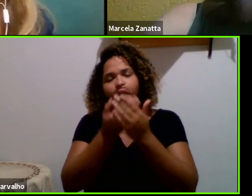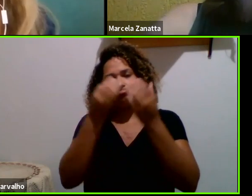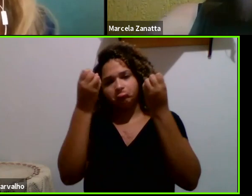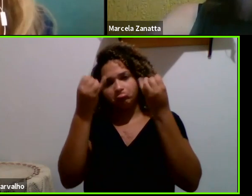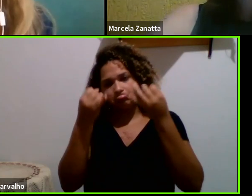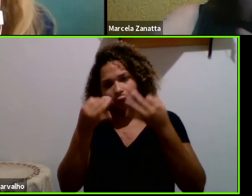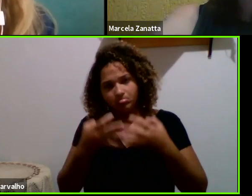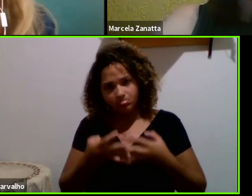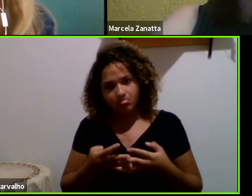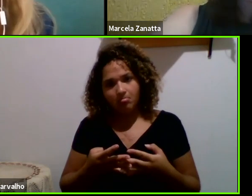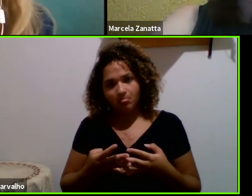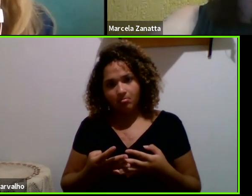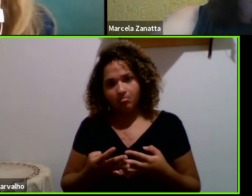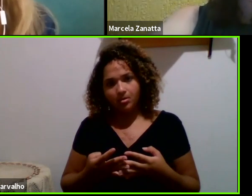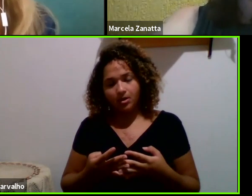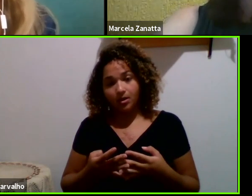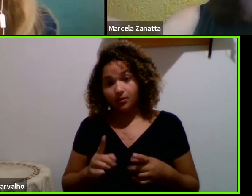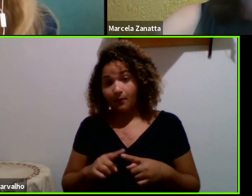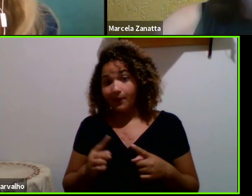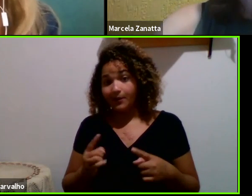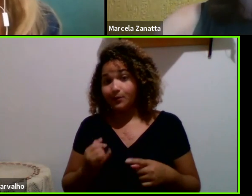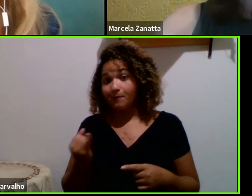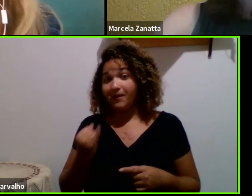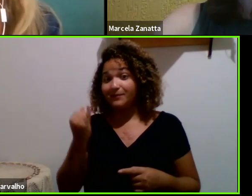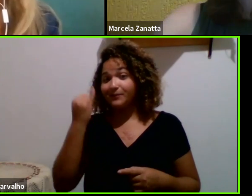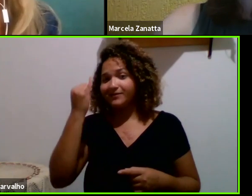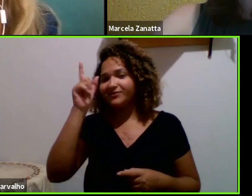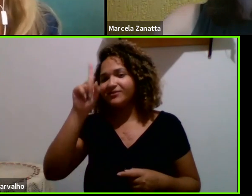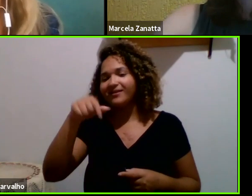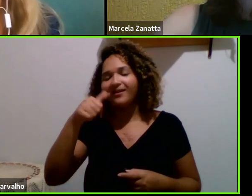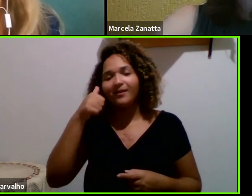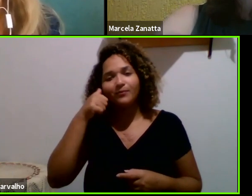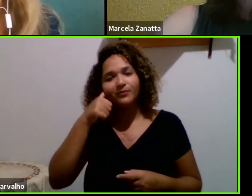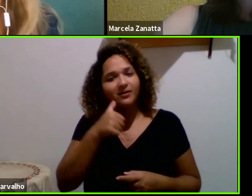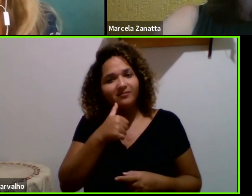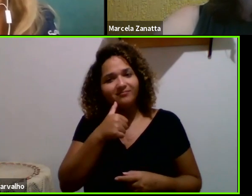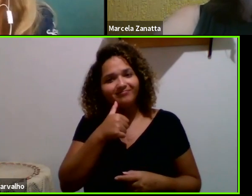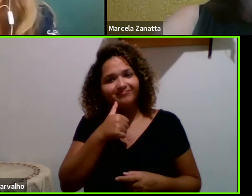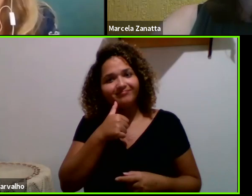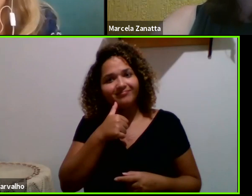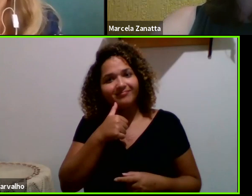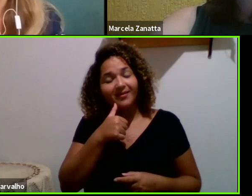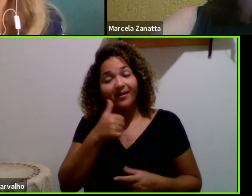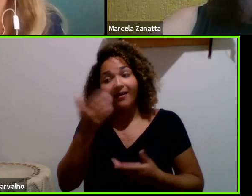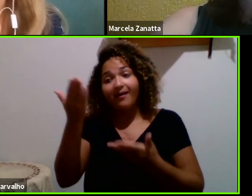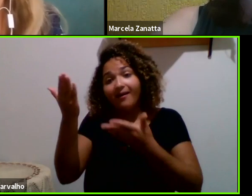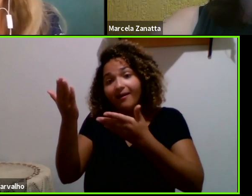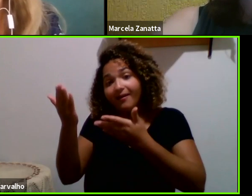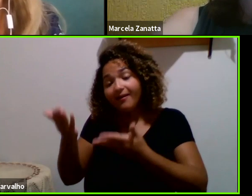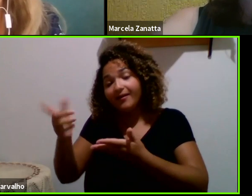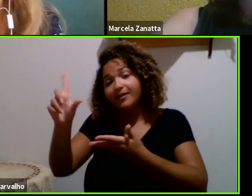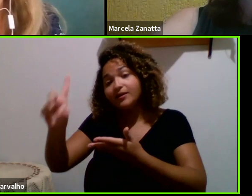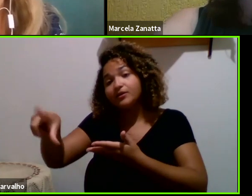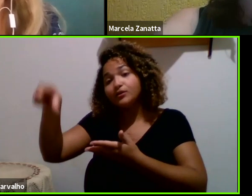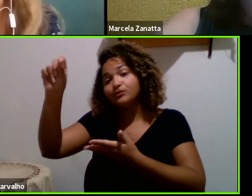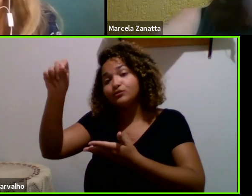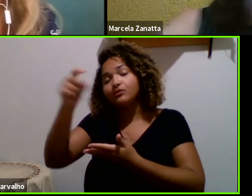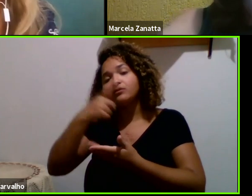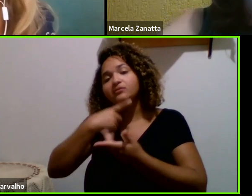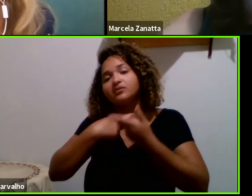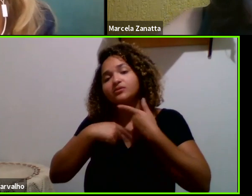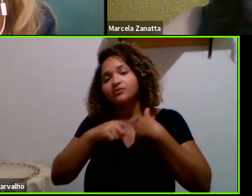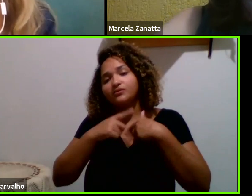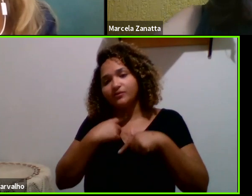o protagonista desse parto é a mulher, e a mulher está no centro de todo o nosso cuidado. Inclusive, o índice